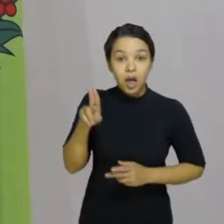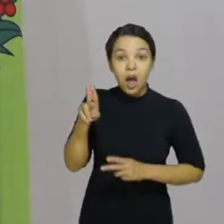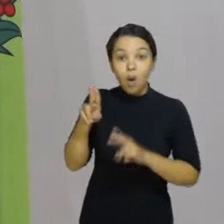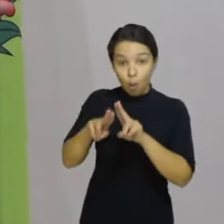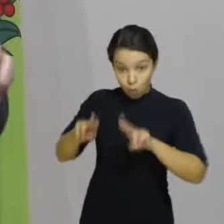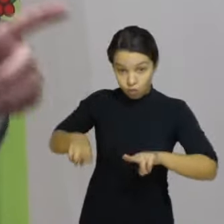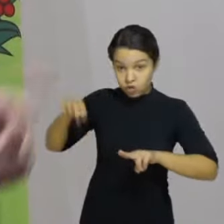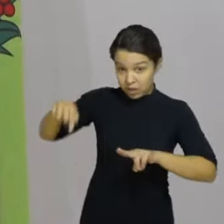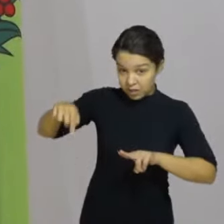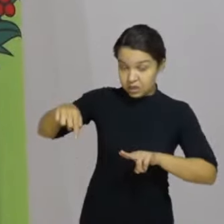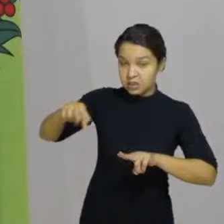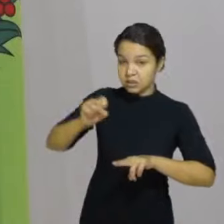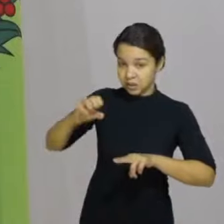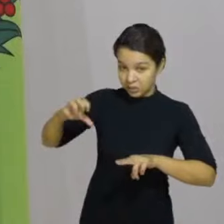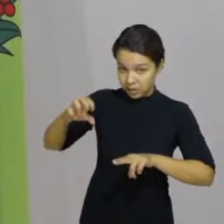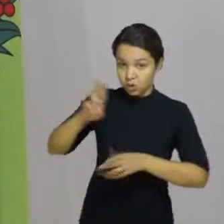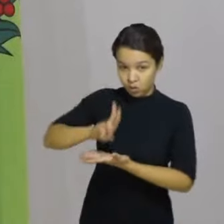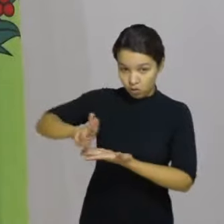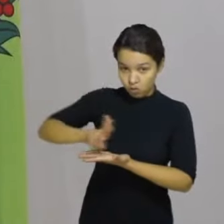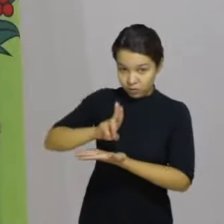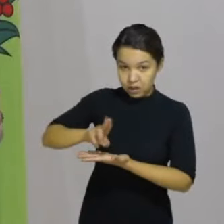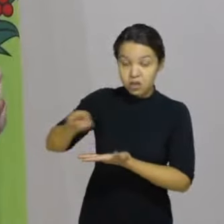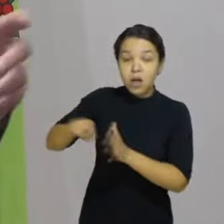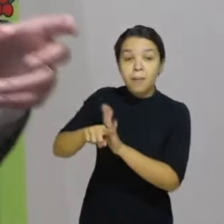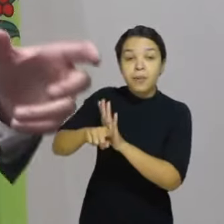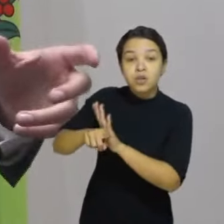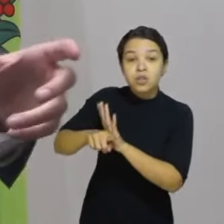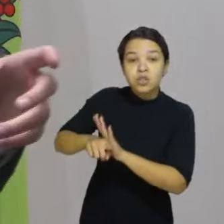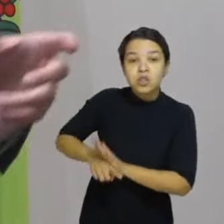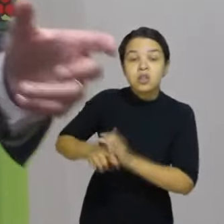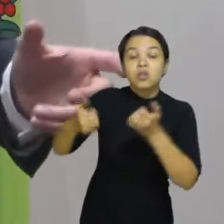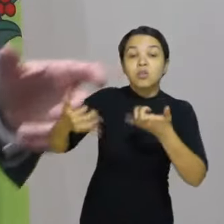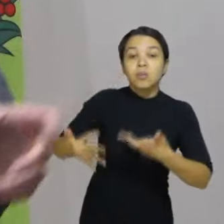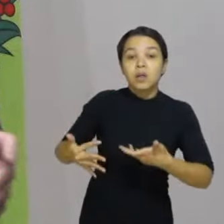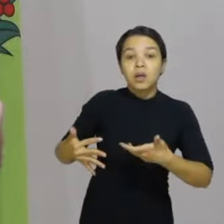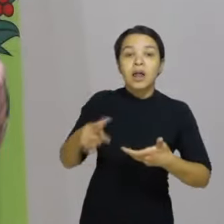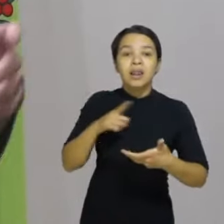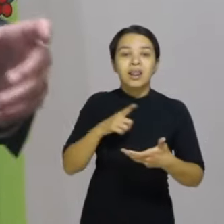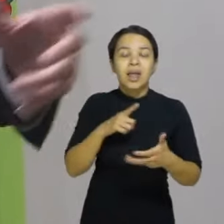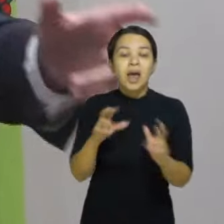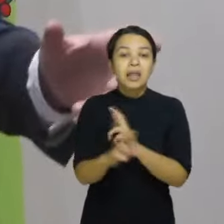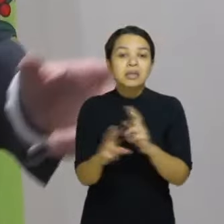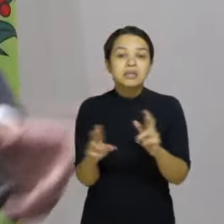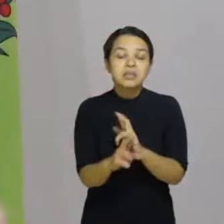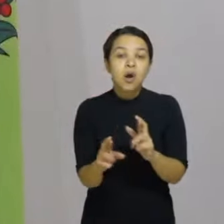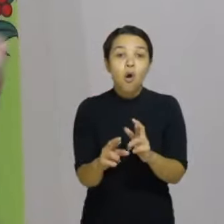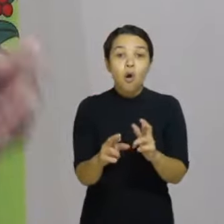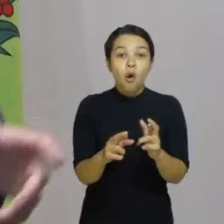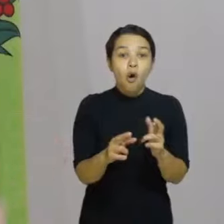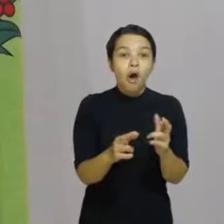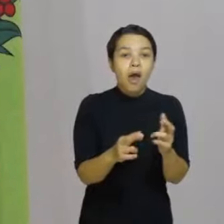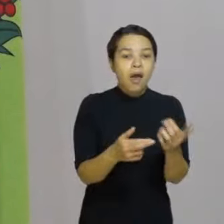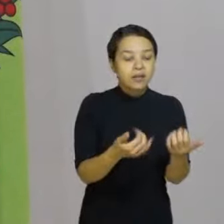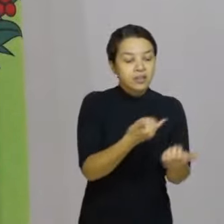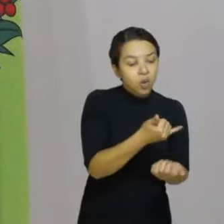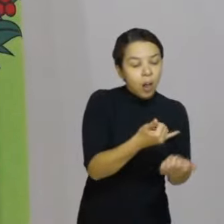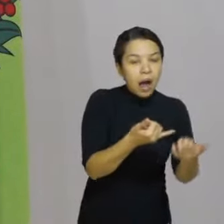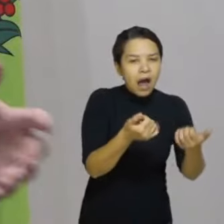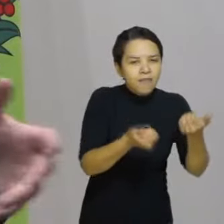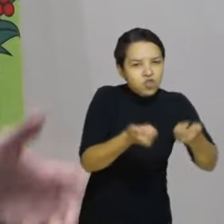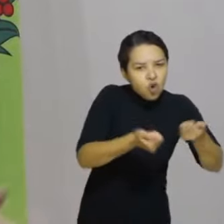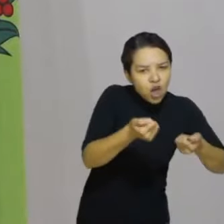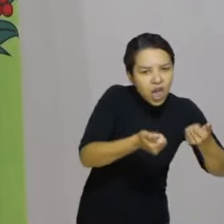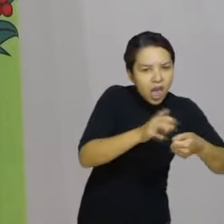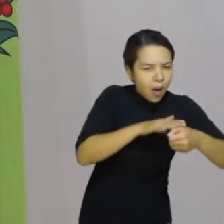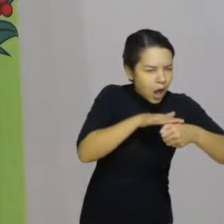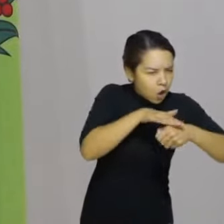Catarina, aponta, por exemplo, a correlação entre videogame à noite, celular à noite e as